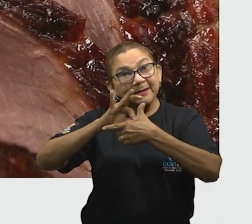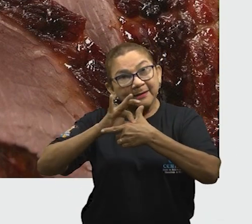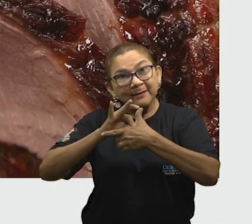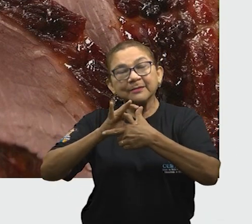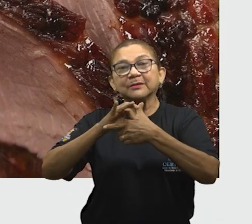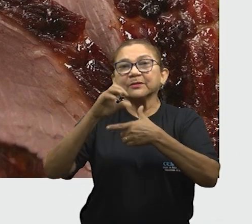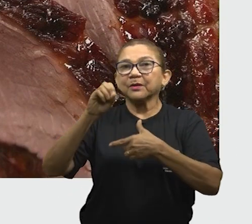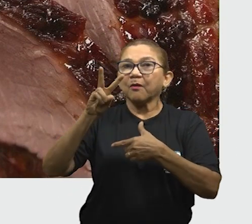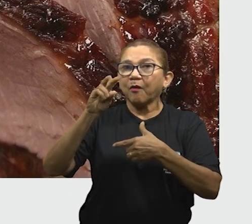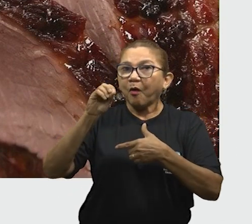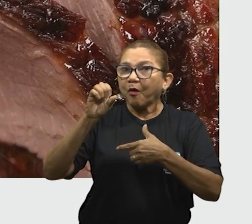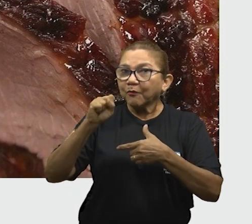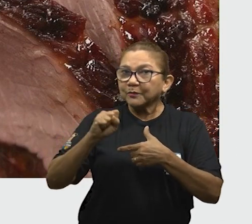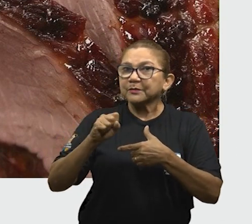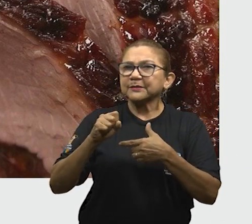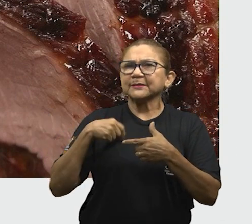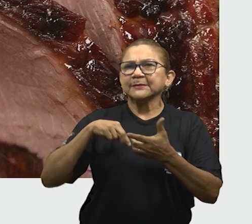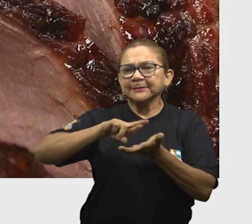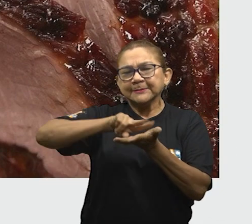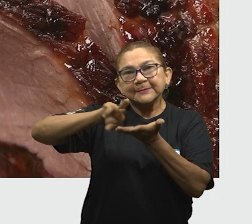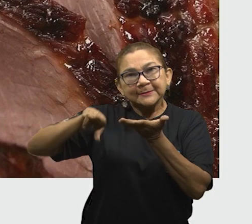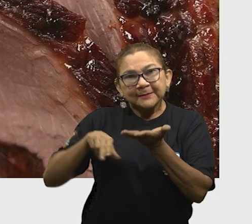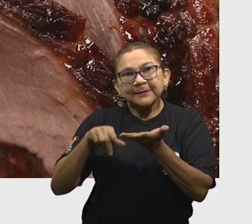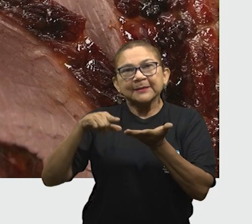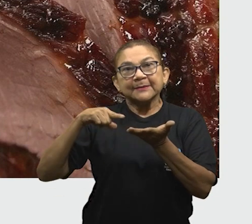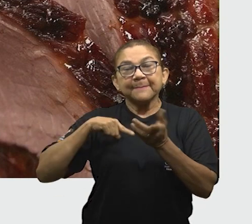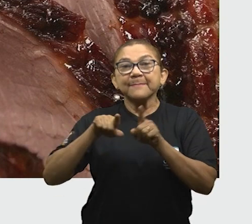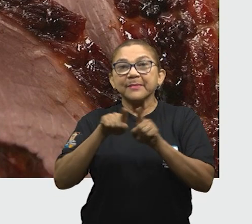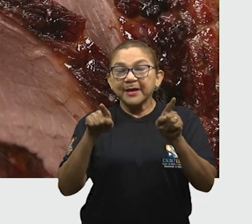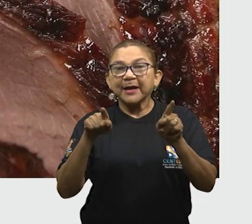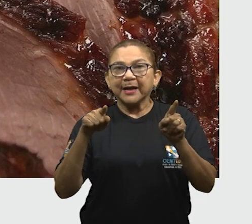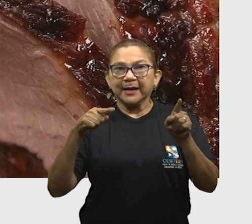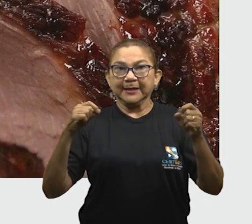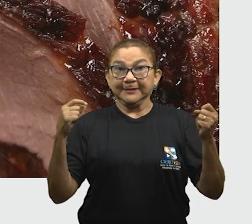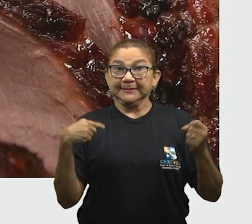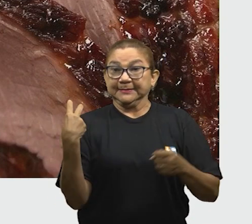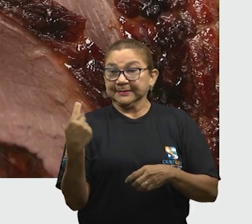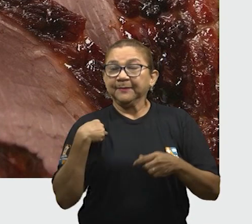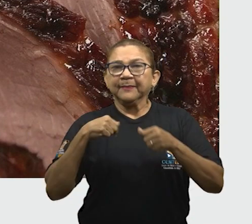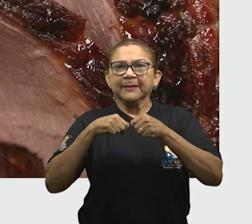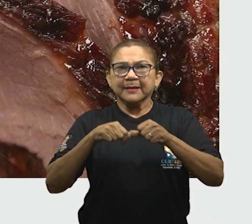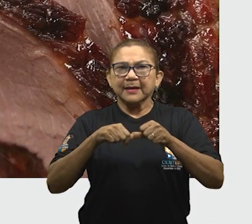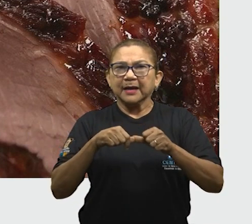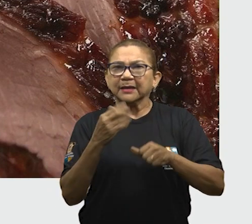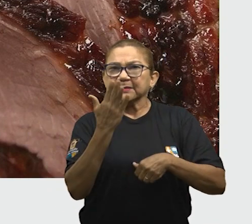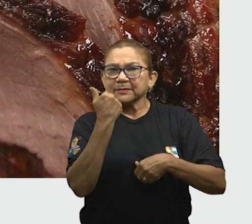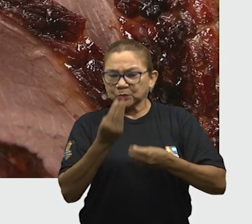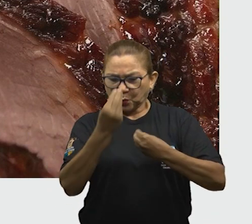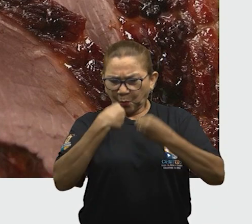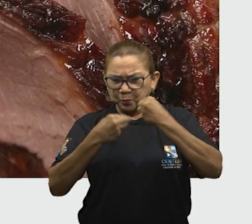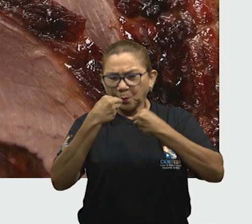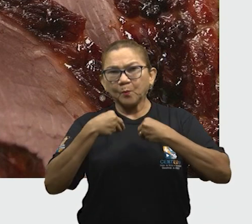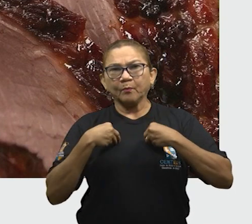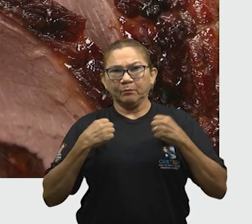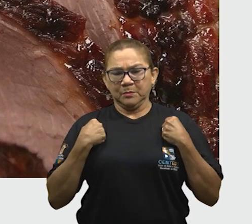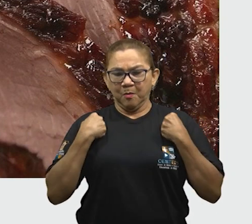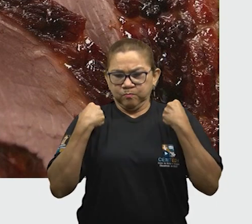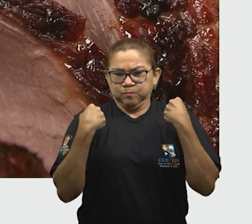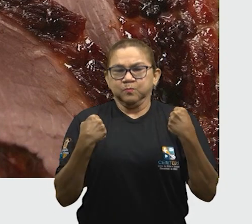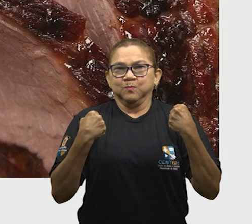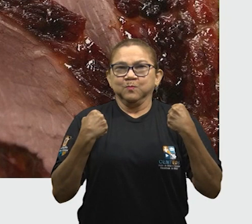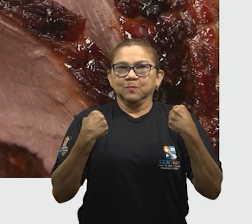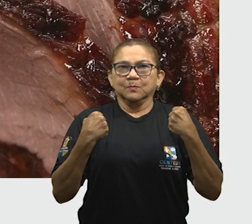e legumes. Já minerais e vitaminas estão presentes em uma infinidade de alimentos,